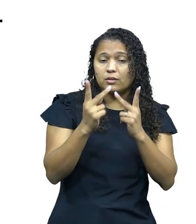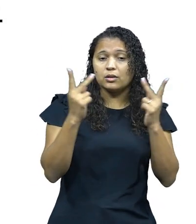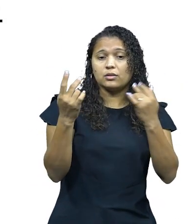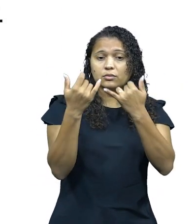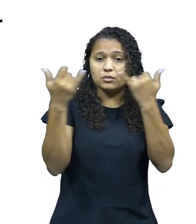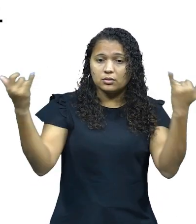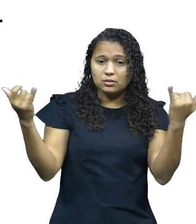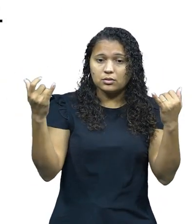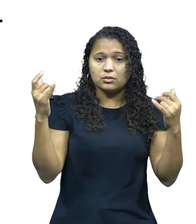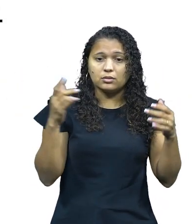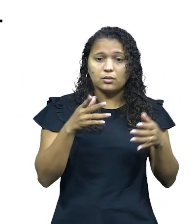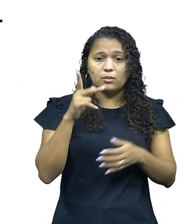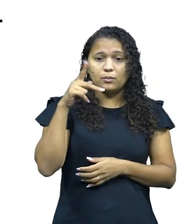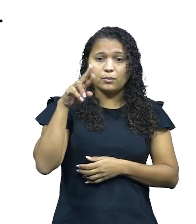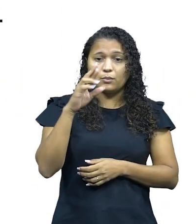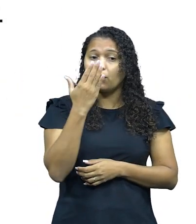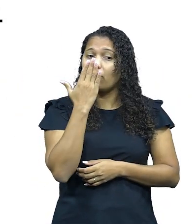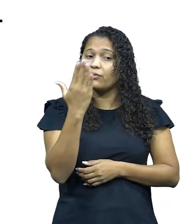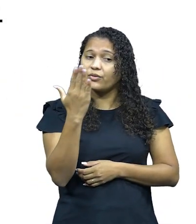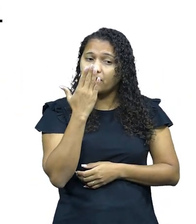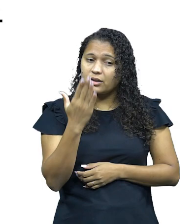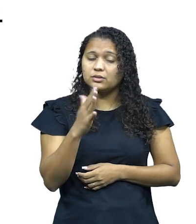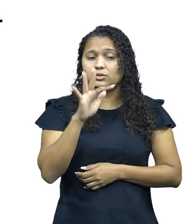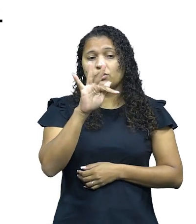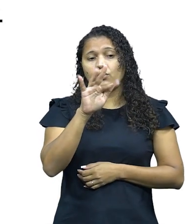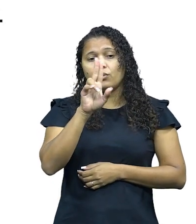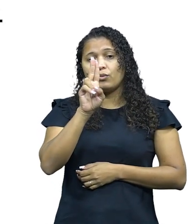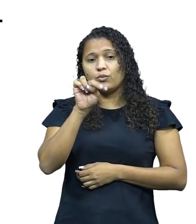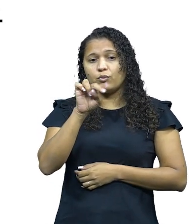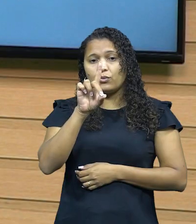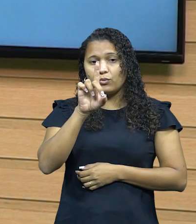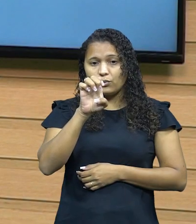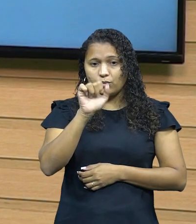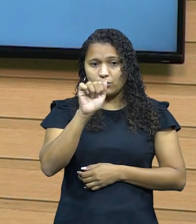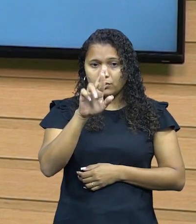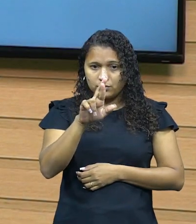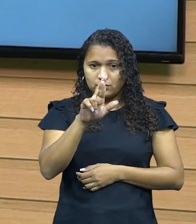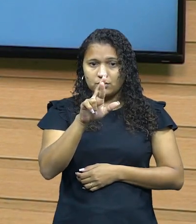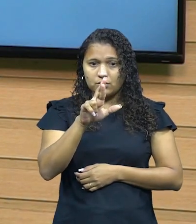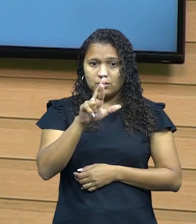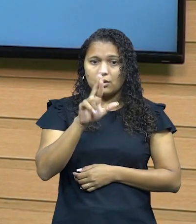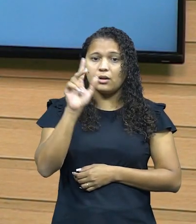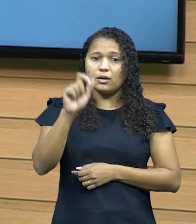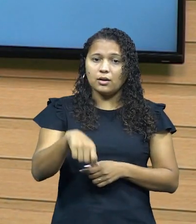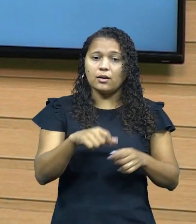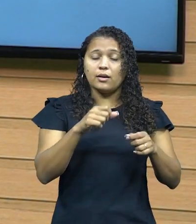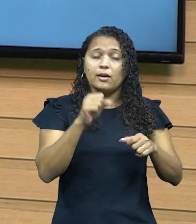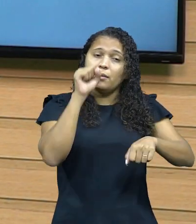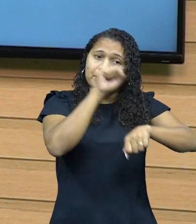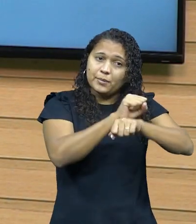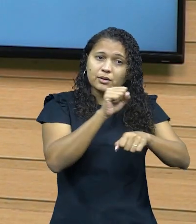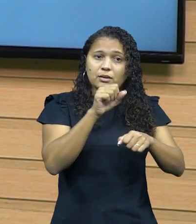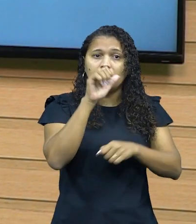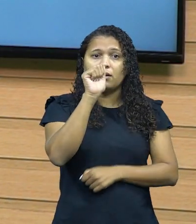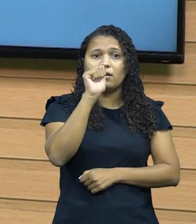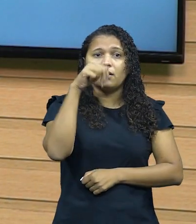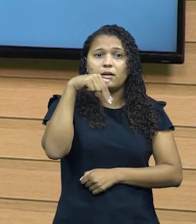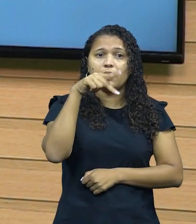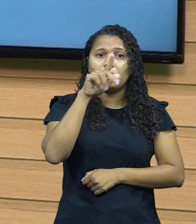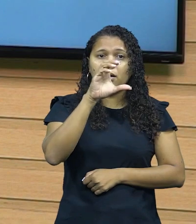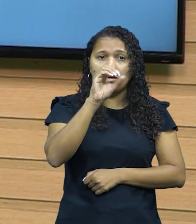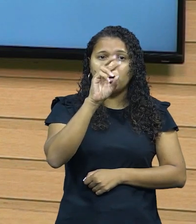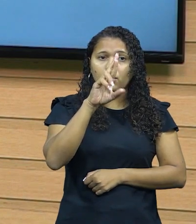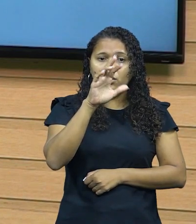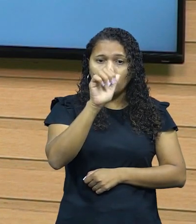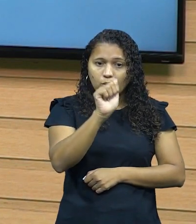proa. Fundear significa largar a âncora. Lembra que eu falei agora há pouco sobre a âncora e que ela